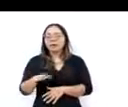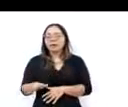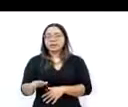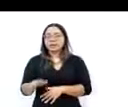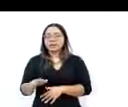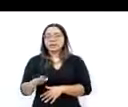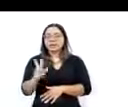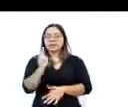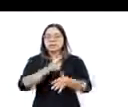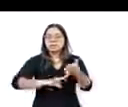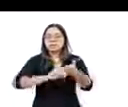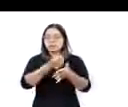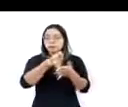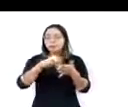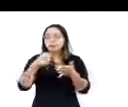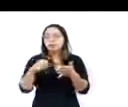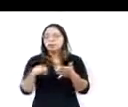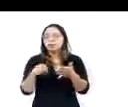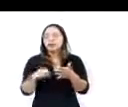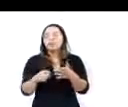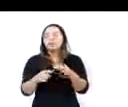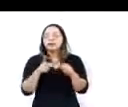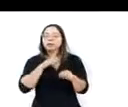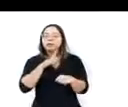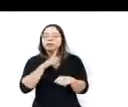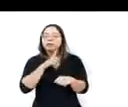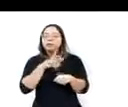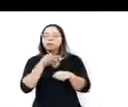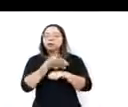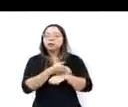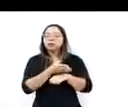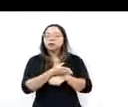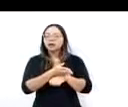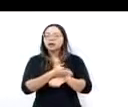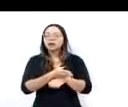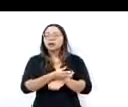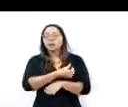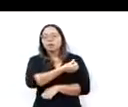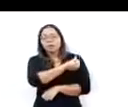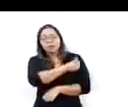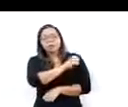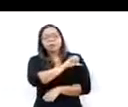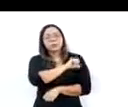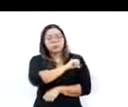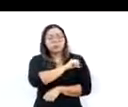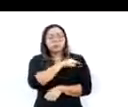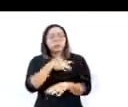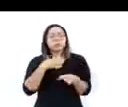naquela série que ele estava indo, avançando. O que nos preocupa, como